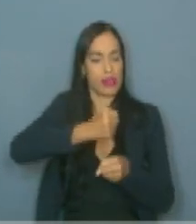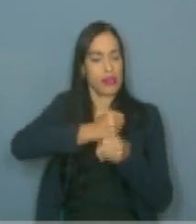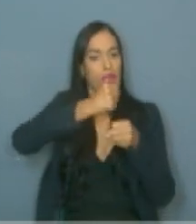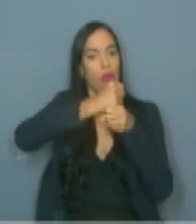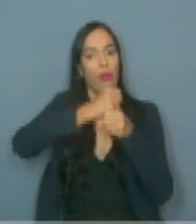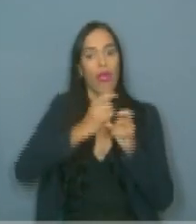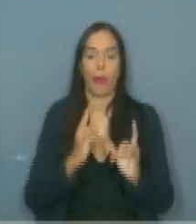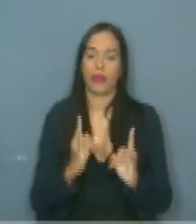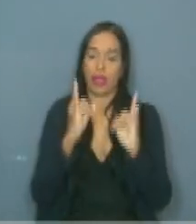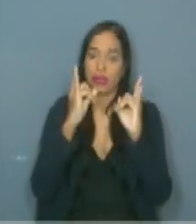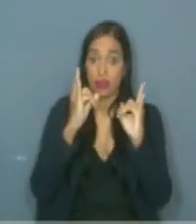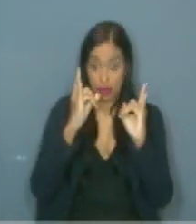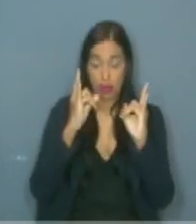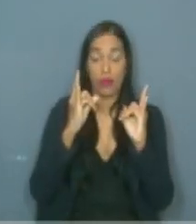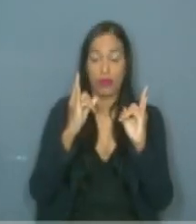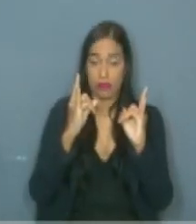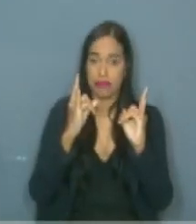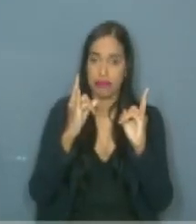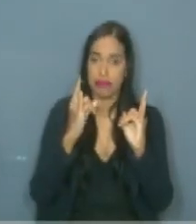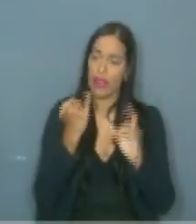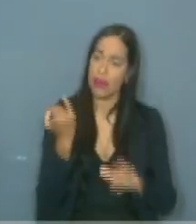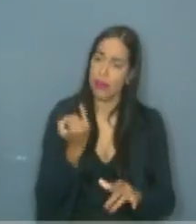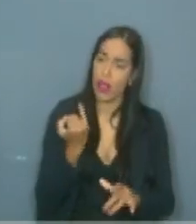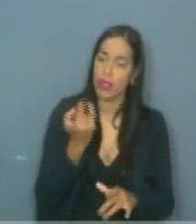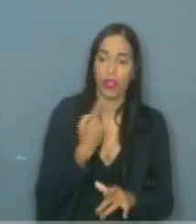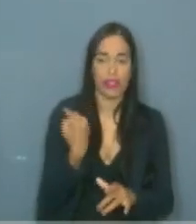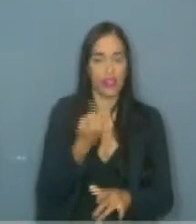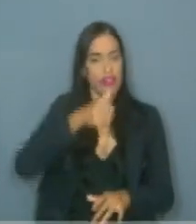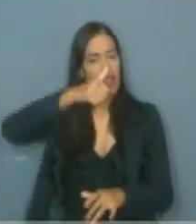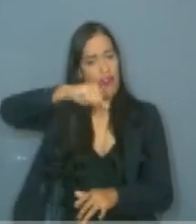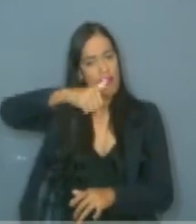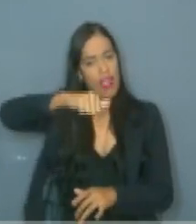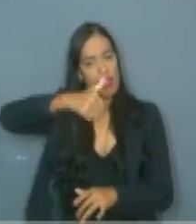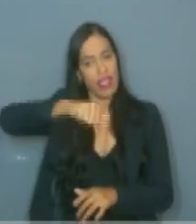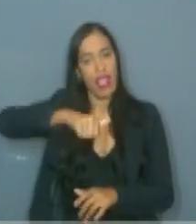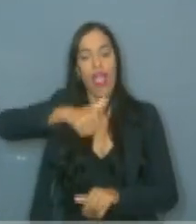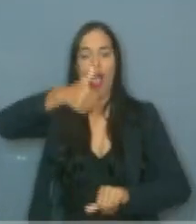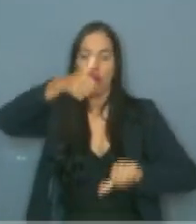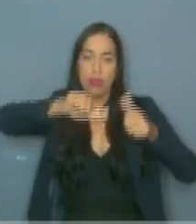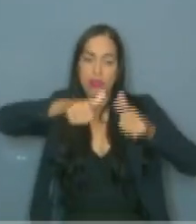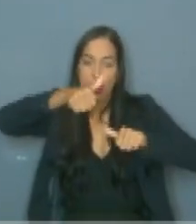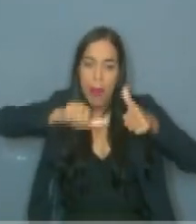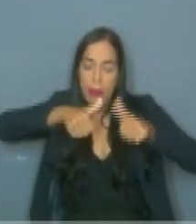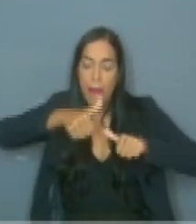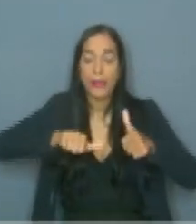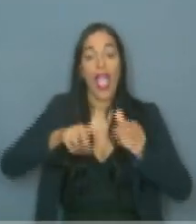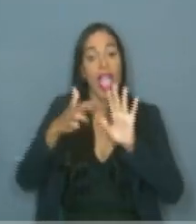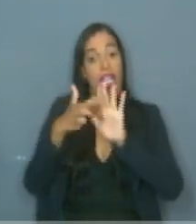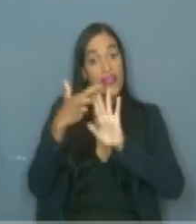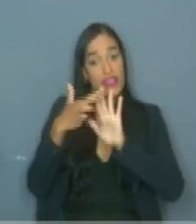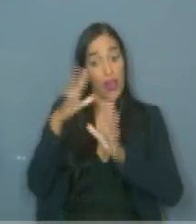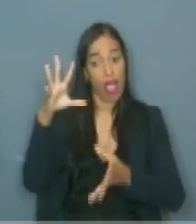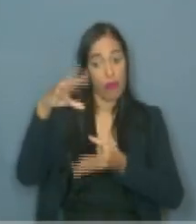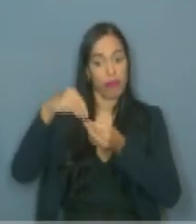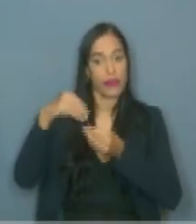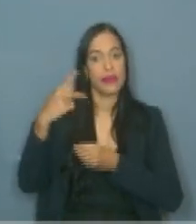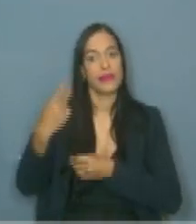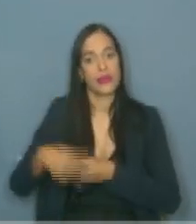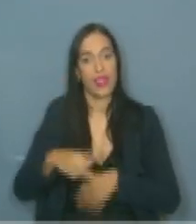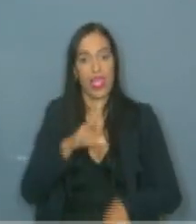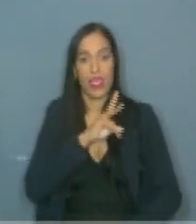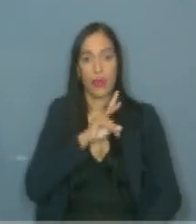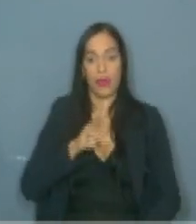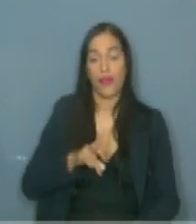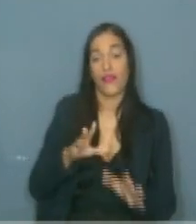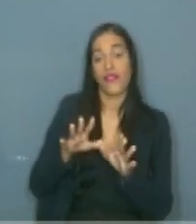E aí é importante analisar a peça que iremos, se Deus quiser, aprovar já já, que é a revisão do plano plurianual, onde, por exemplo, tem uma emenda do vereador Aderaldo